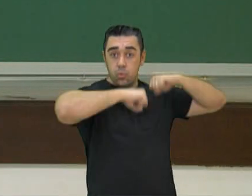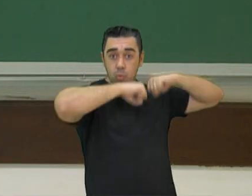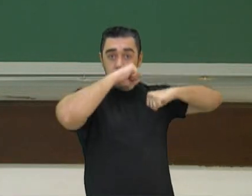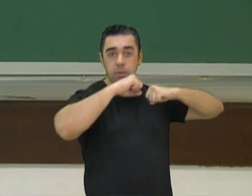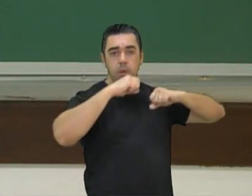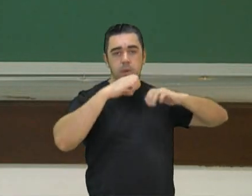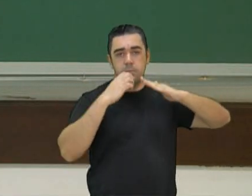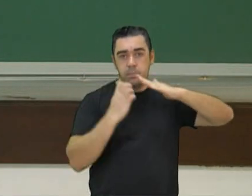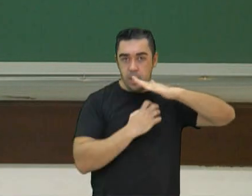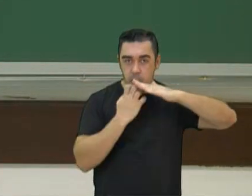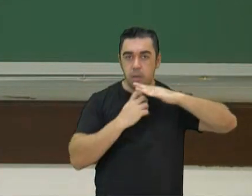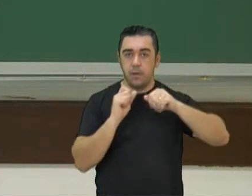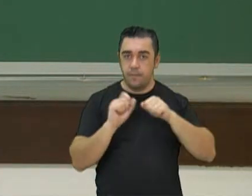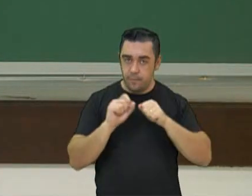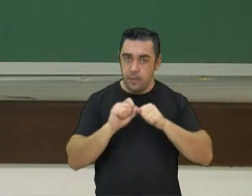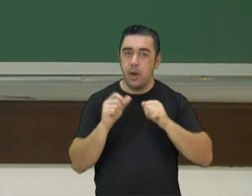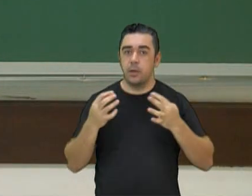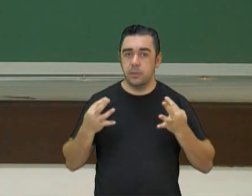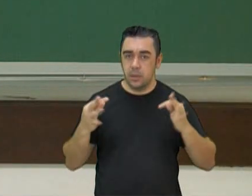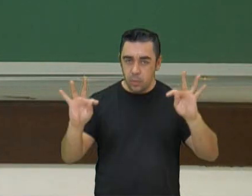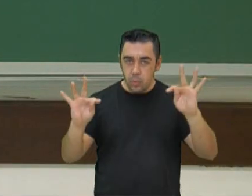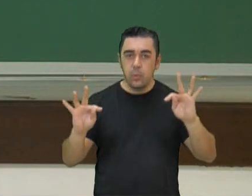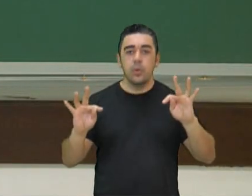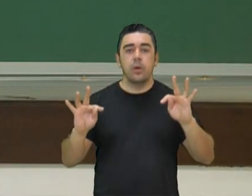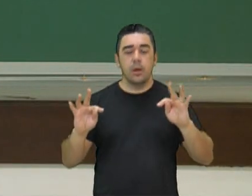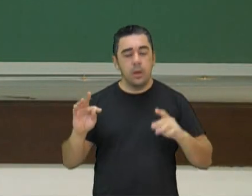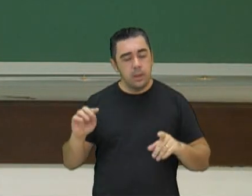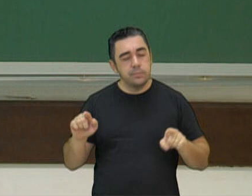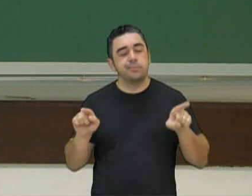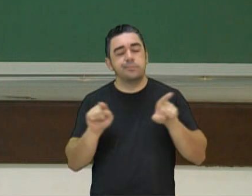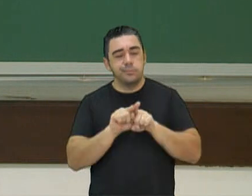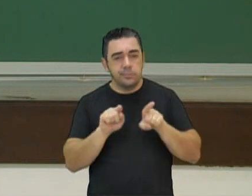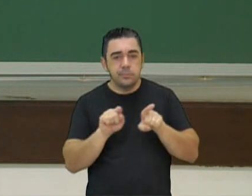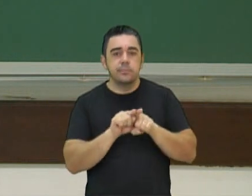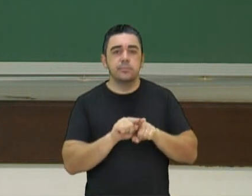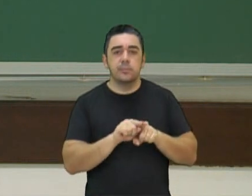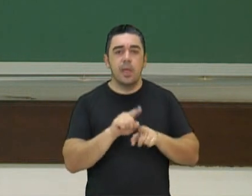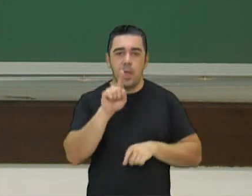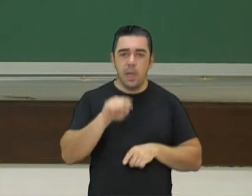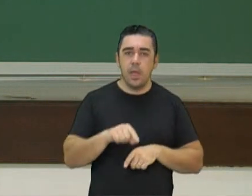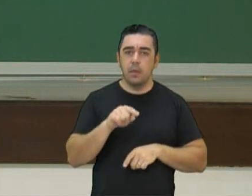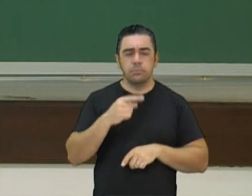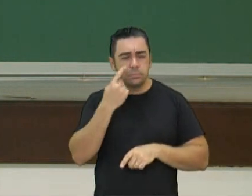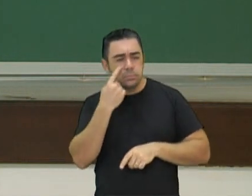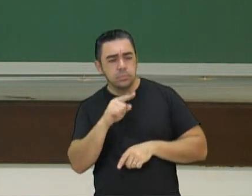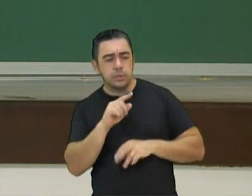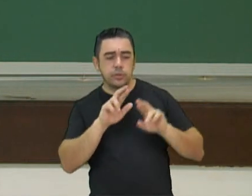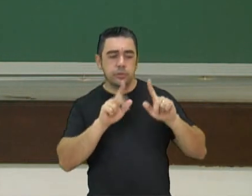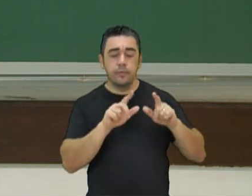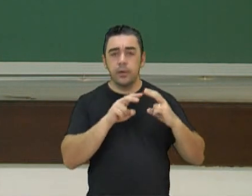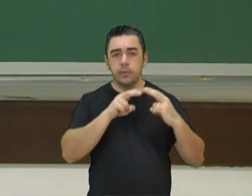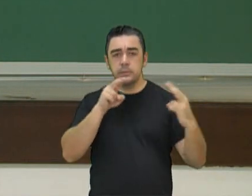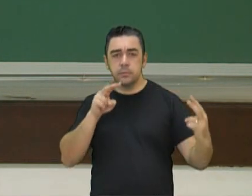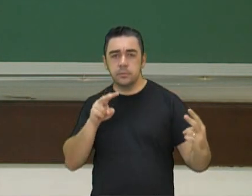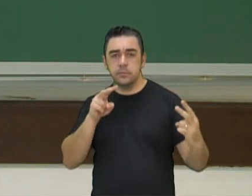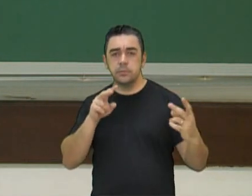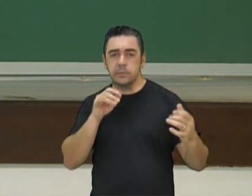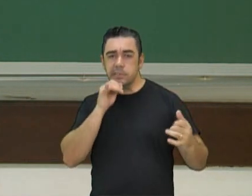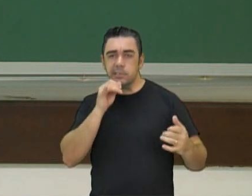que produzem as tecnologias vão ou não considerar os abismos tecnológicos.